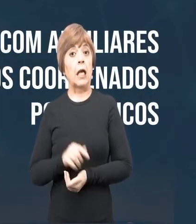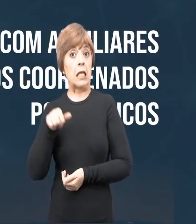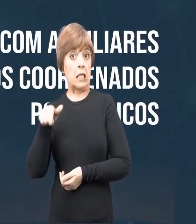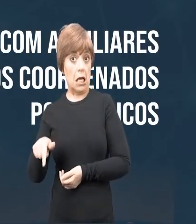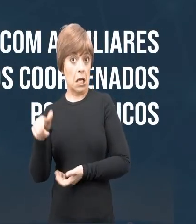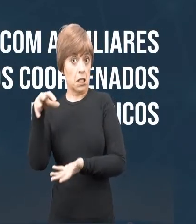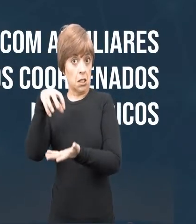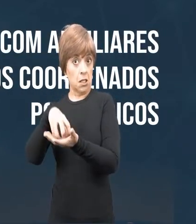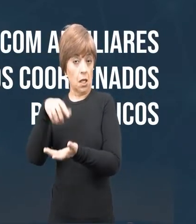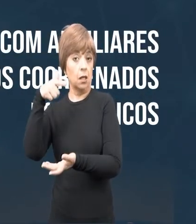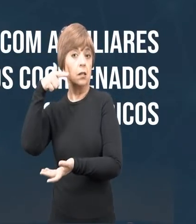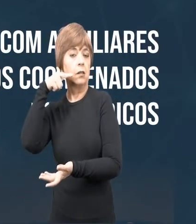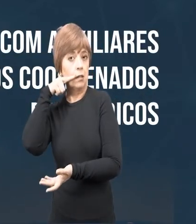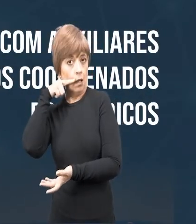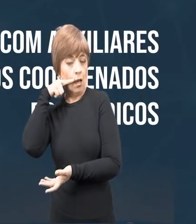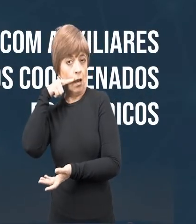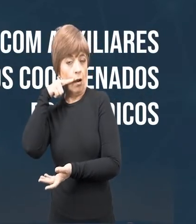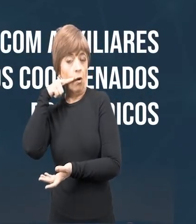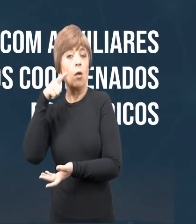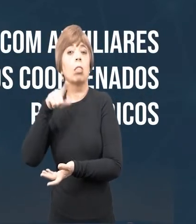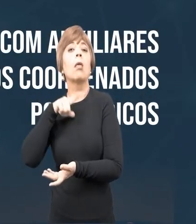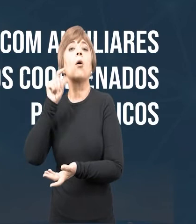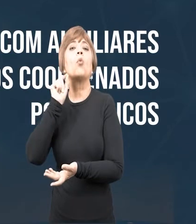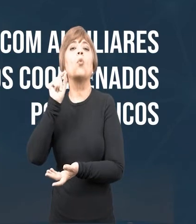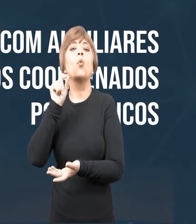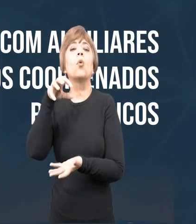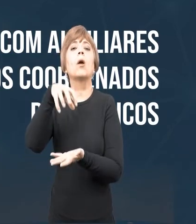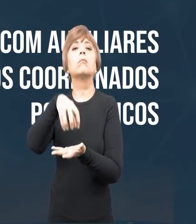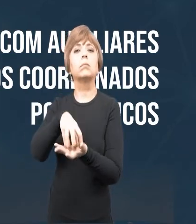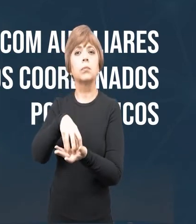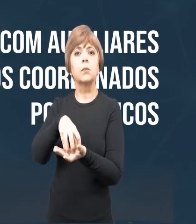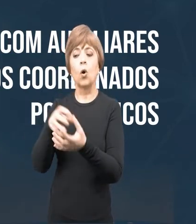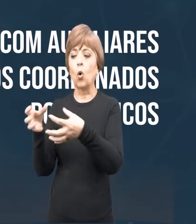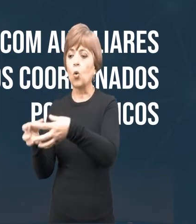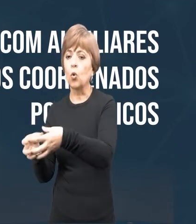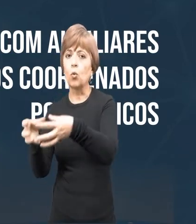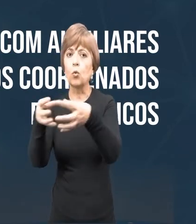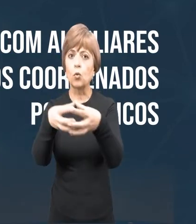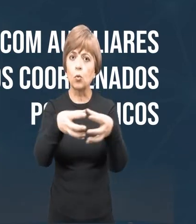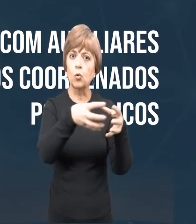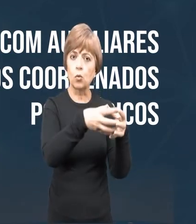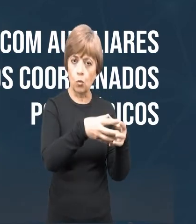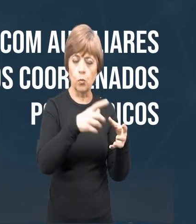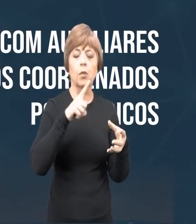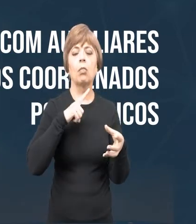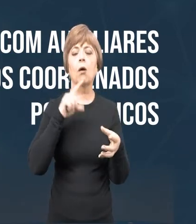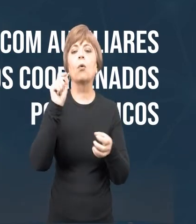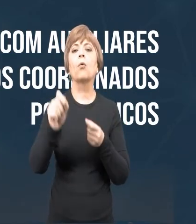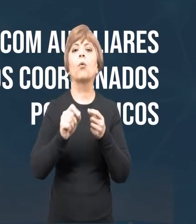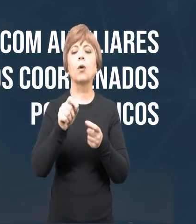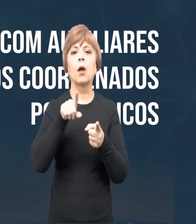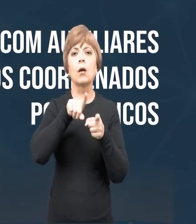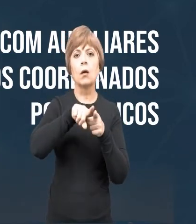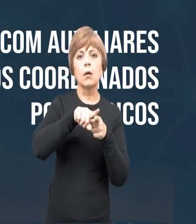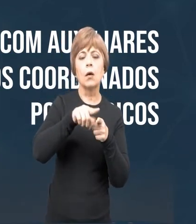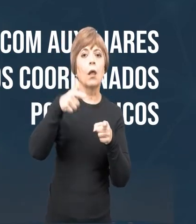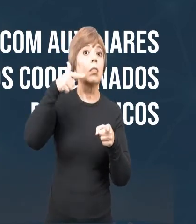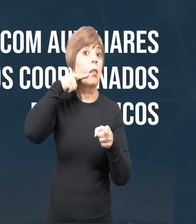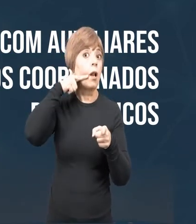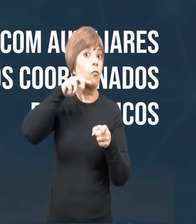central, na verdade, passou a ser composta por algumas linhas de telefone, alguns